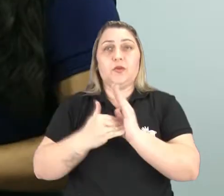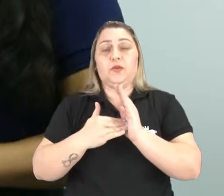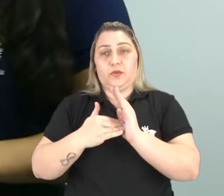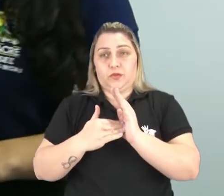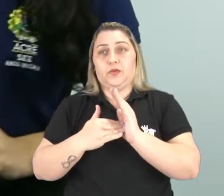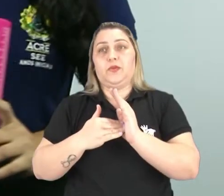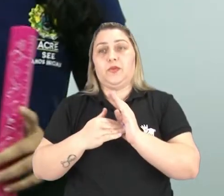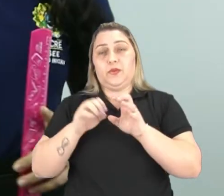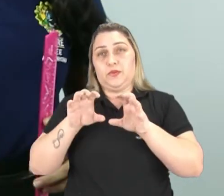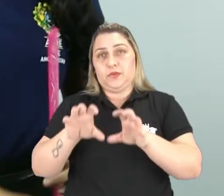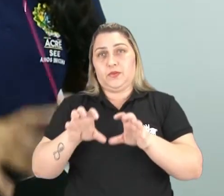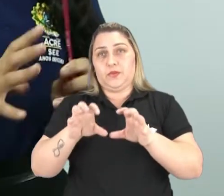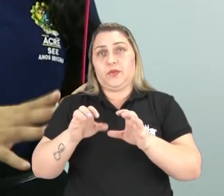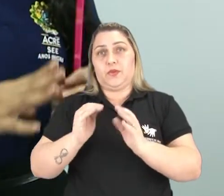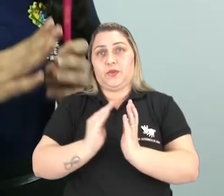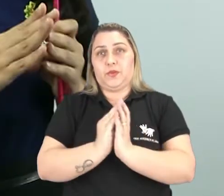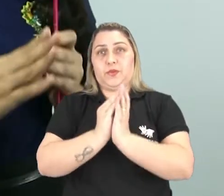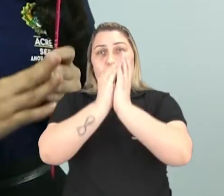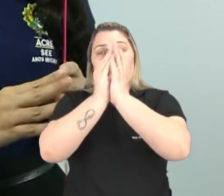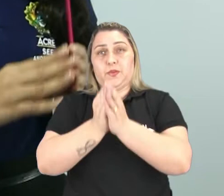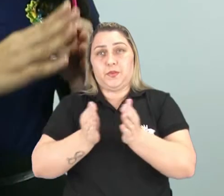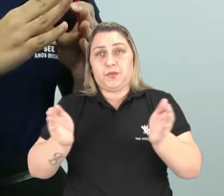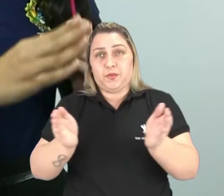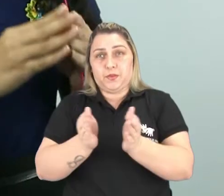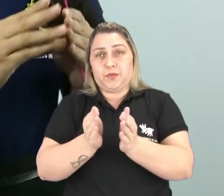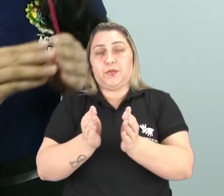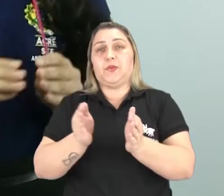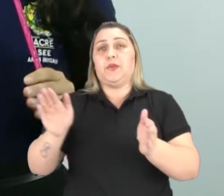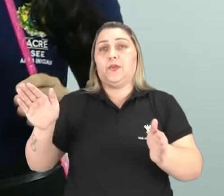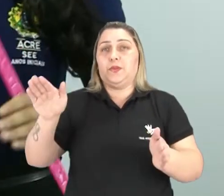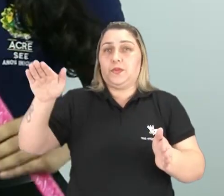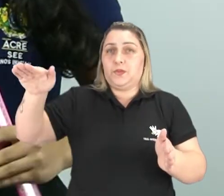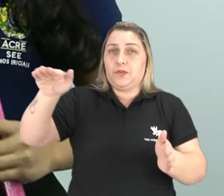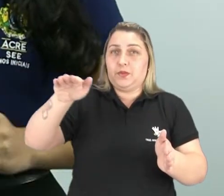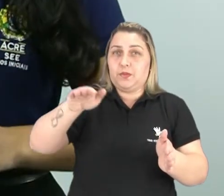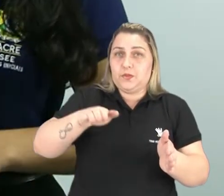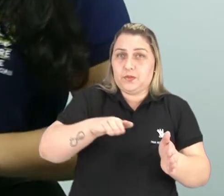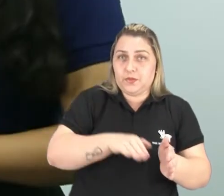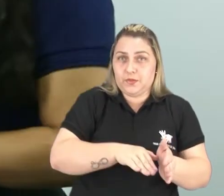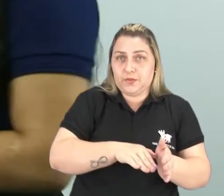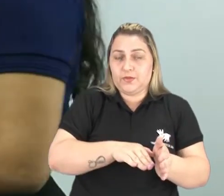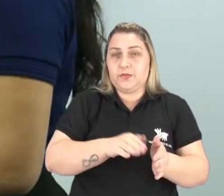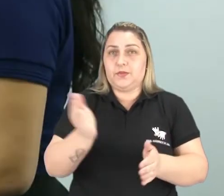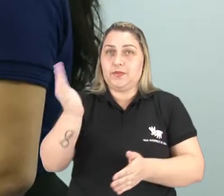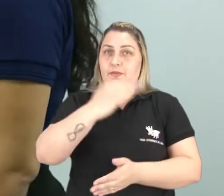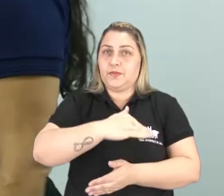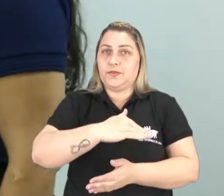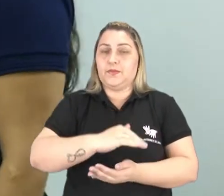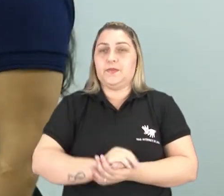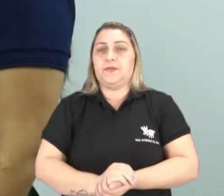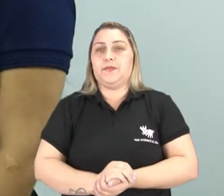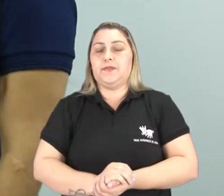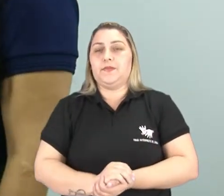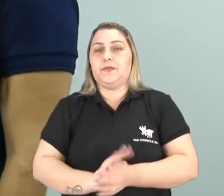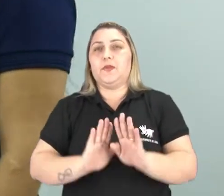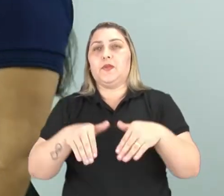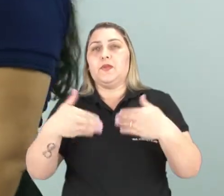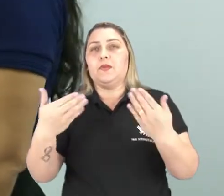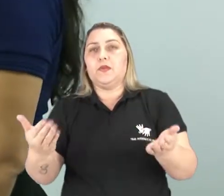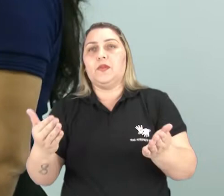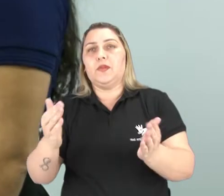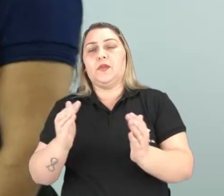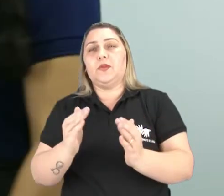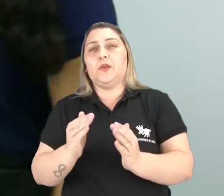e assim o tamanho dos balões vai diminuindo vamos lá qual